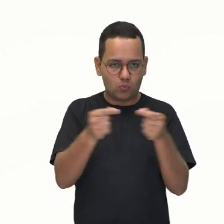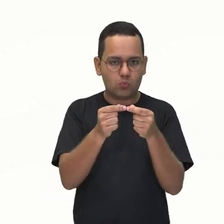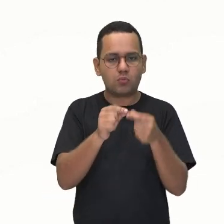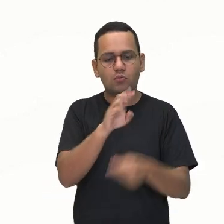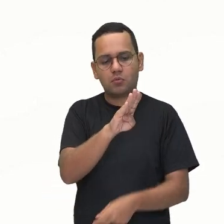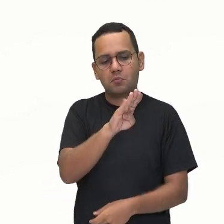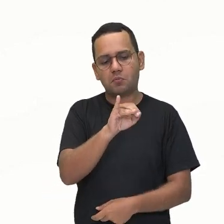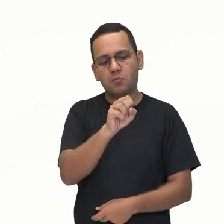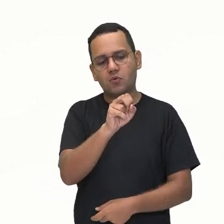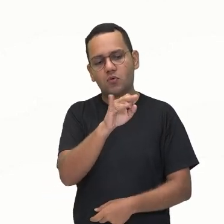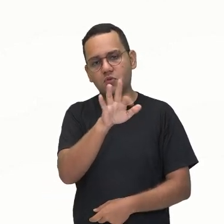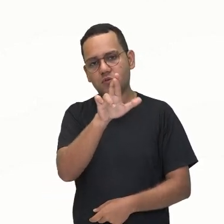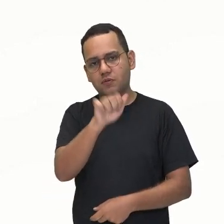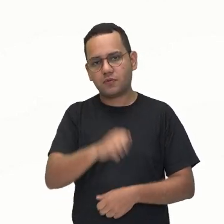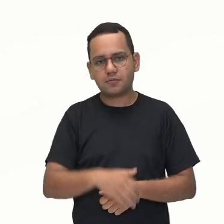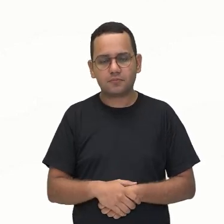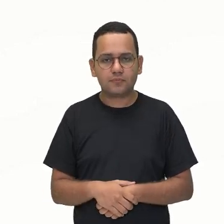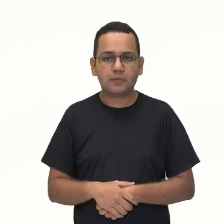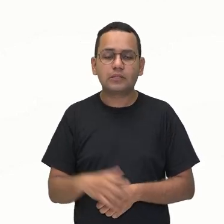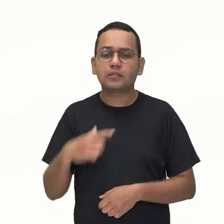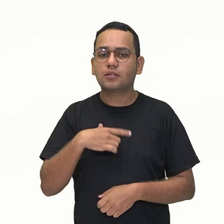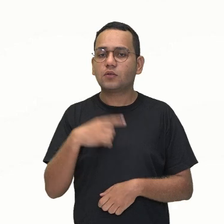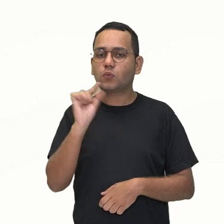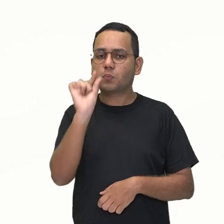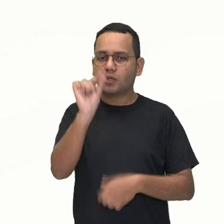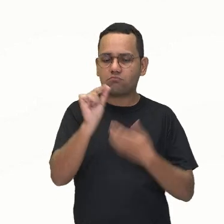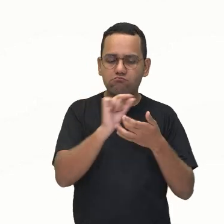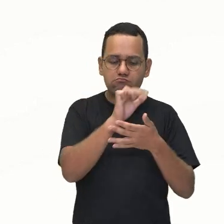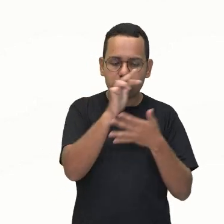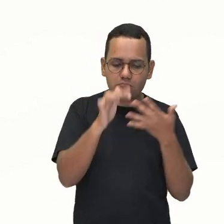biosfera estão presentes micro-organismos,